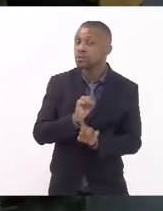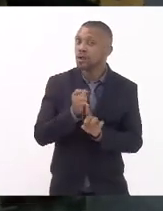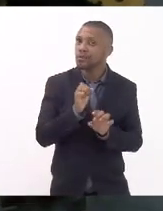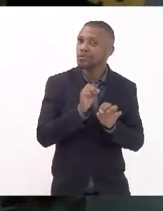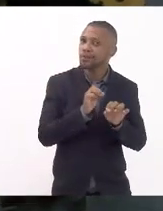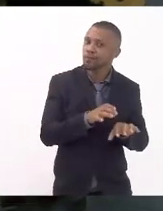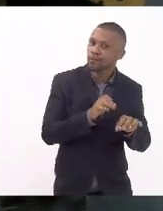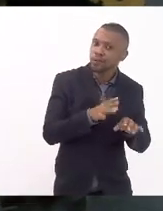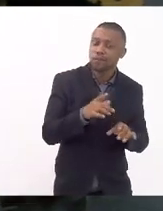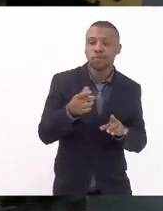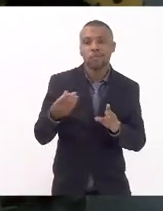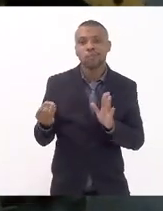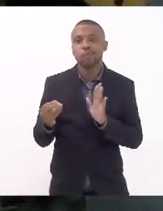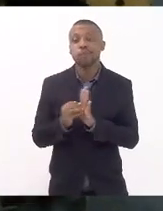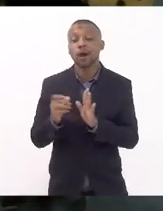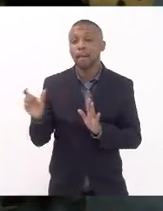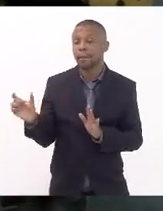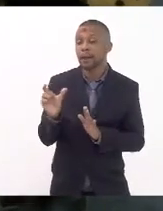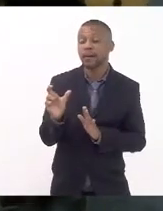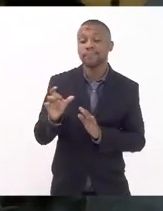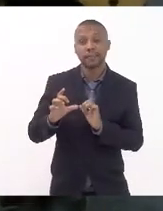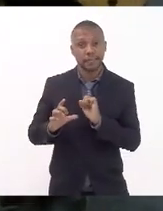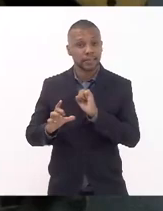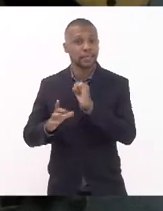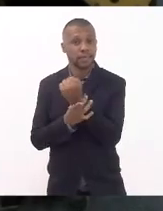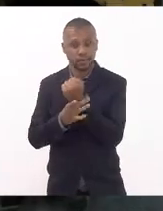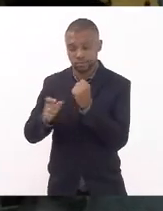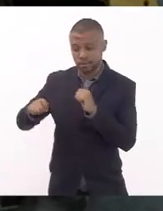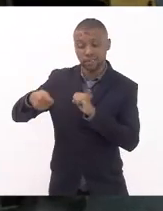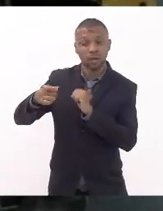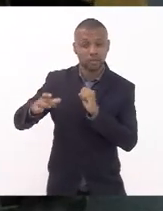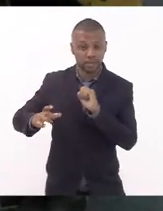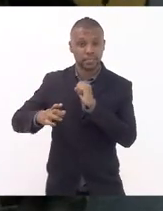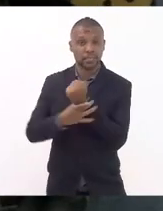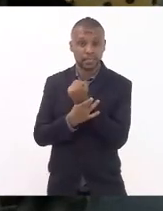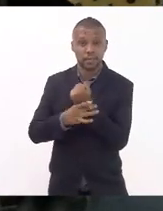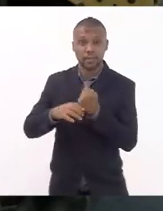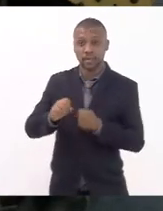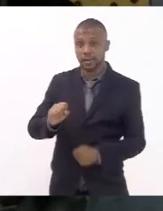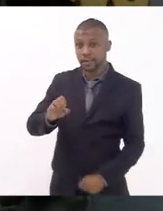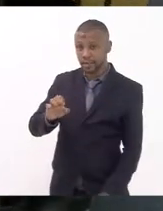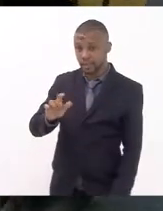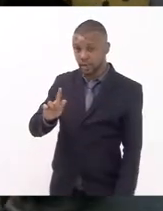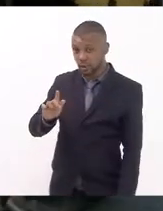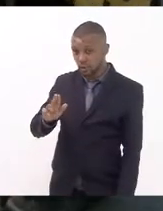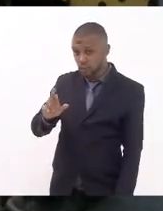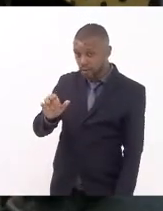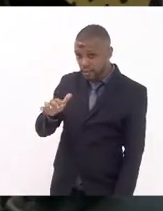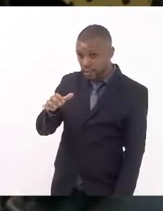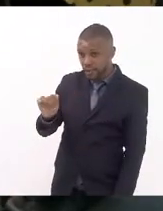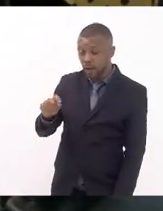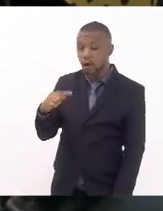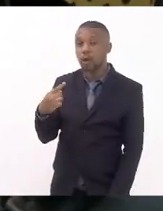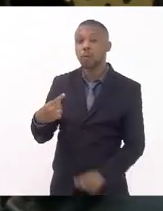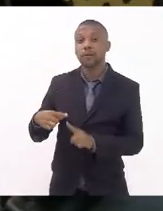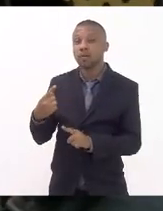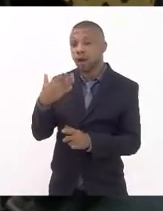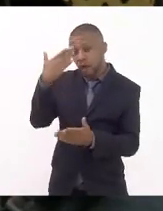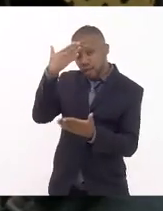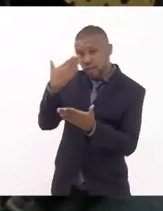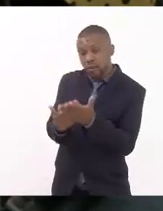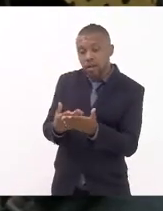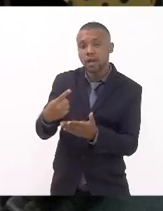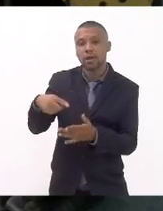colocando a palavra segurança, né? Porque nós, defensores do DEGASE, acreditamos que eles